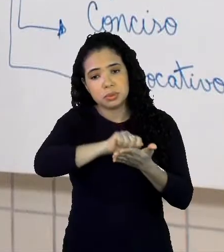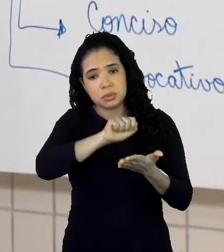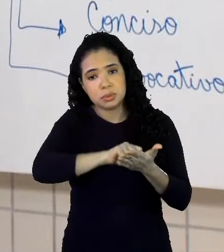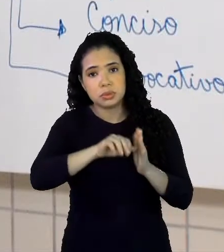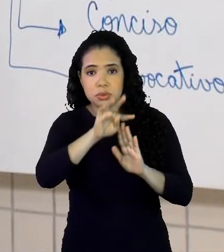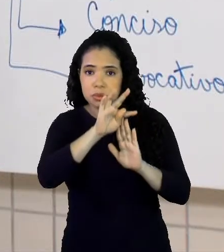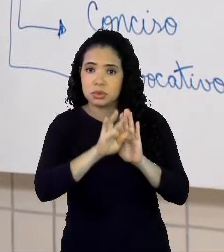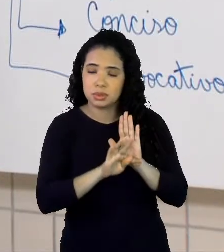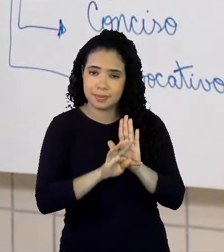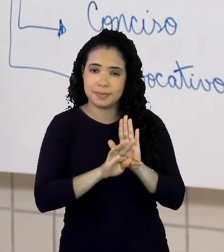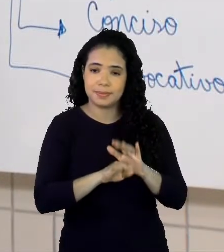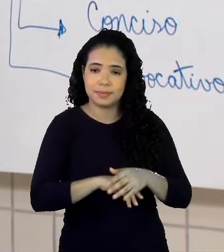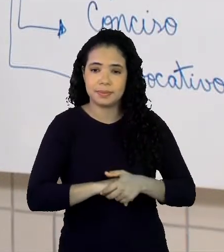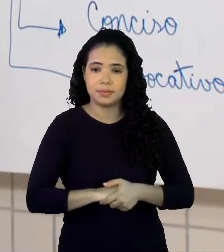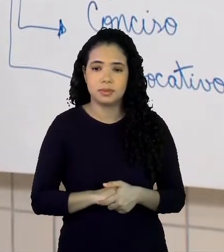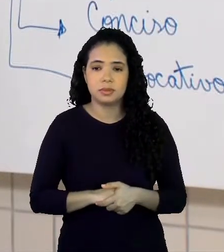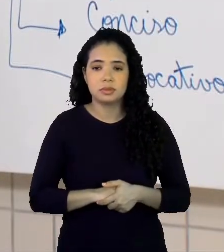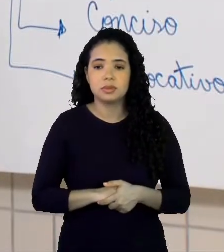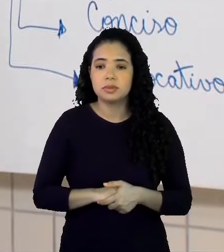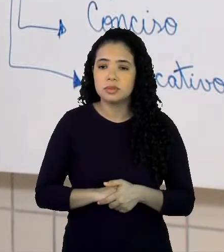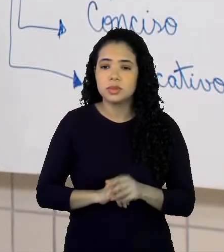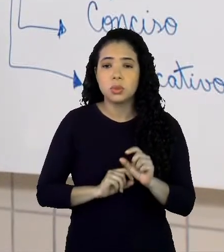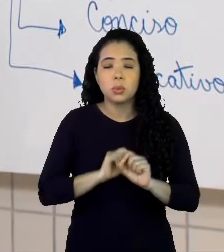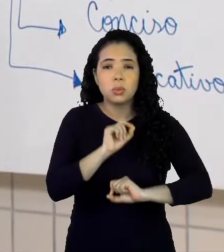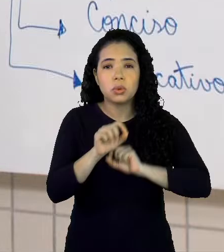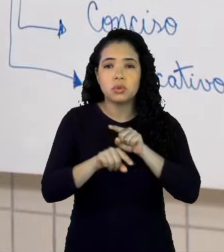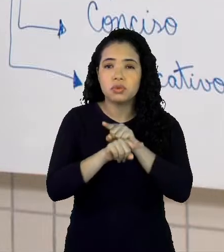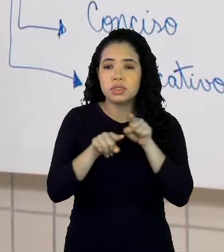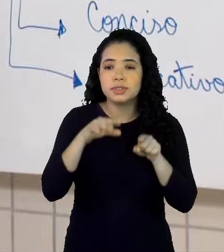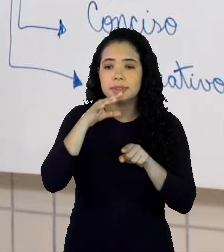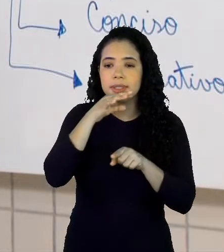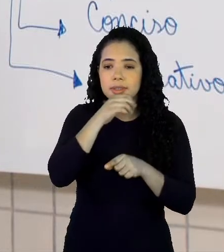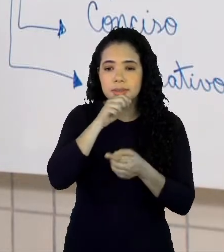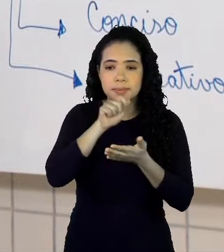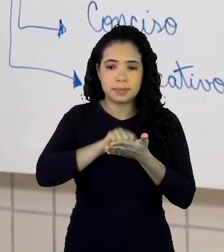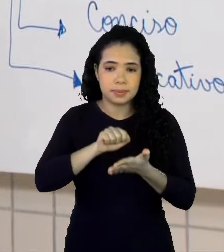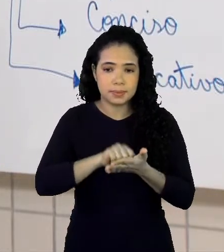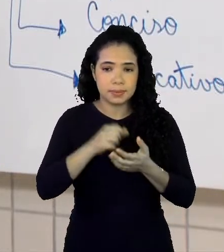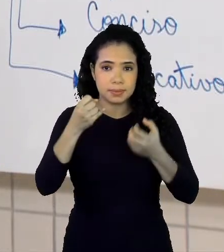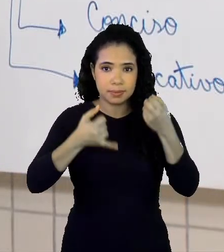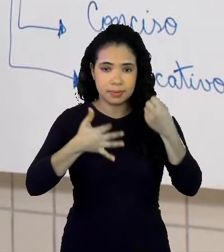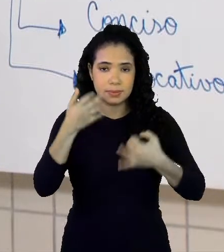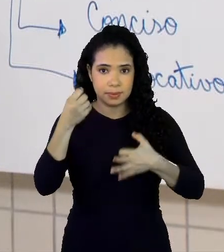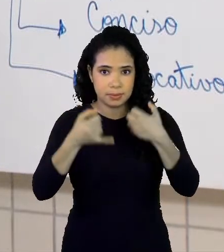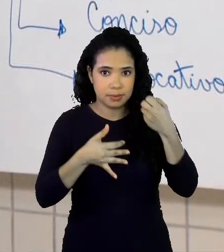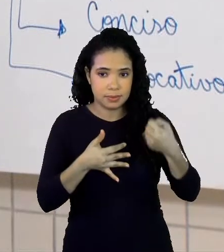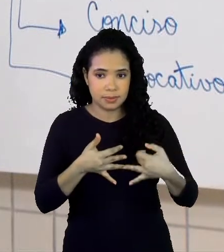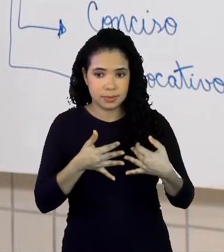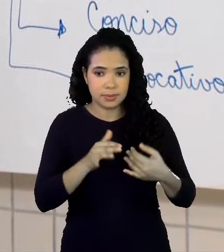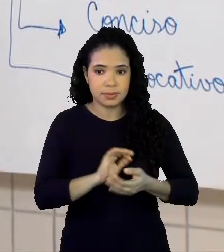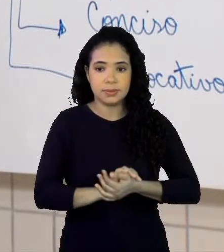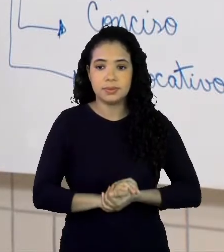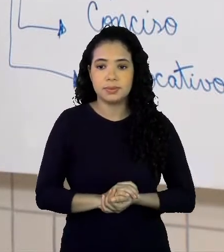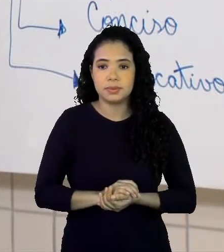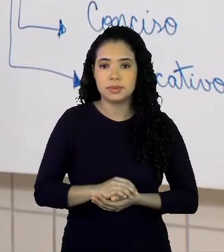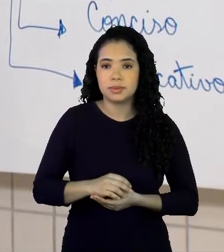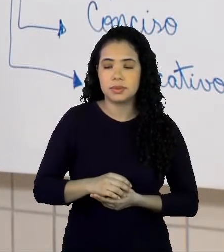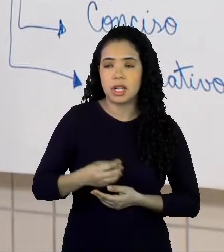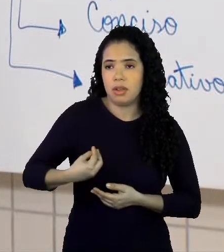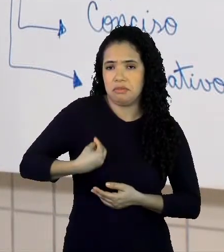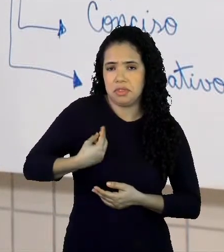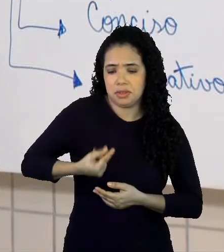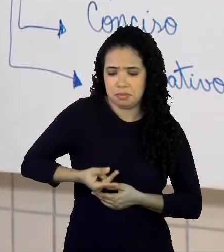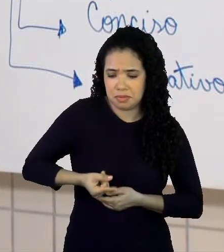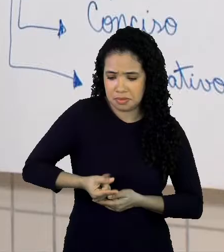do texto 2 aí? Que fato vocês acham que motivou a escrita quando ela fala lá, né? Uma vida inteira